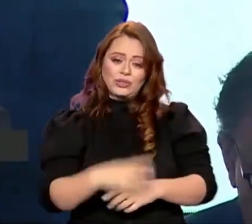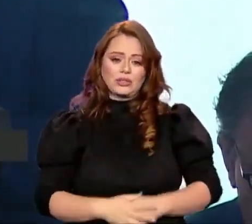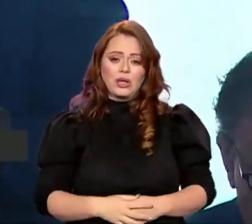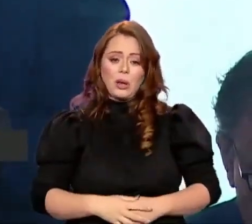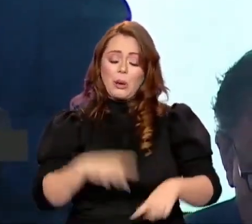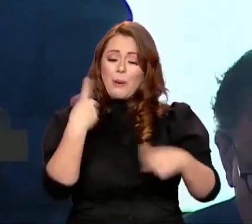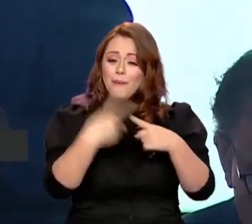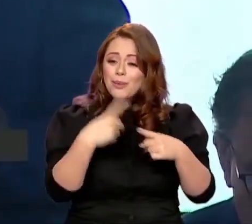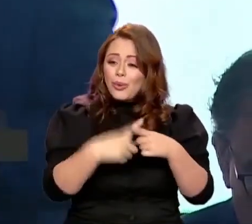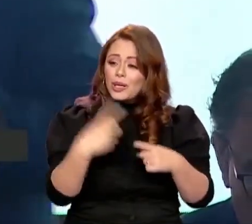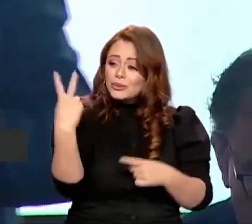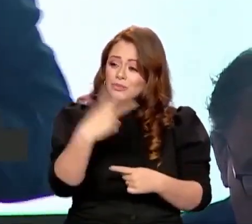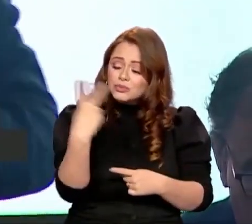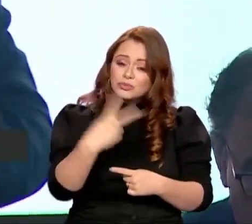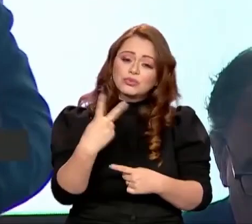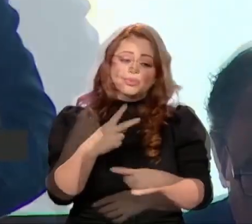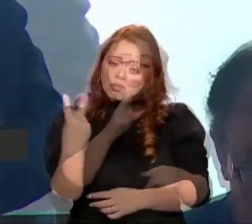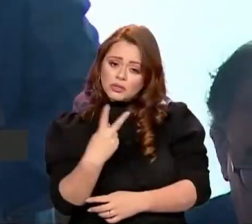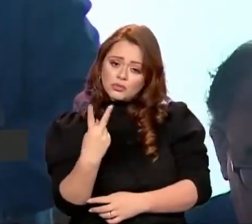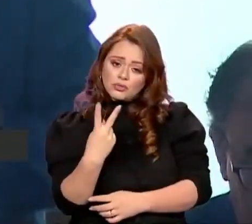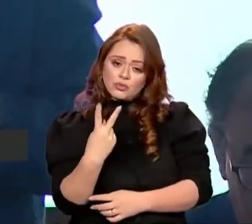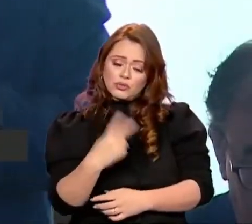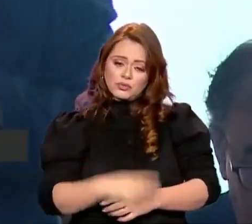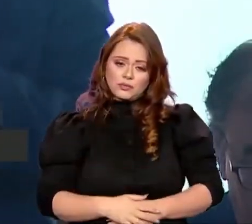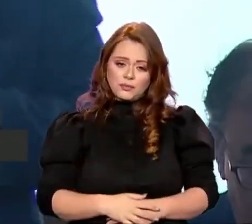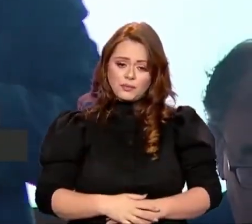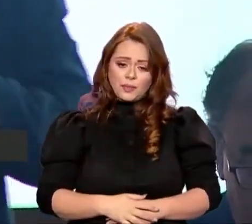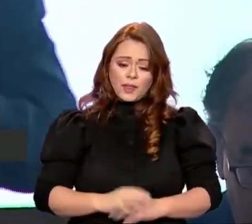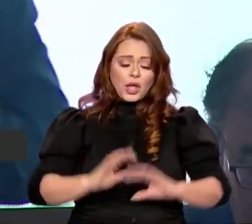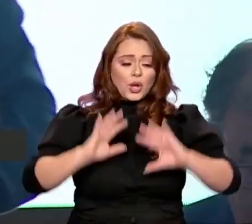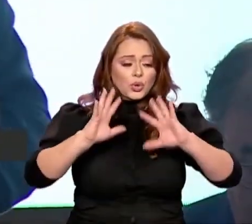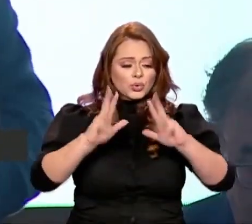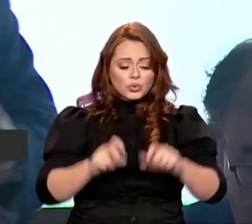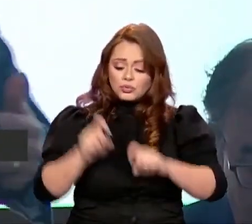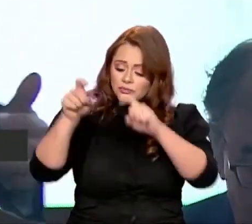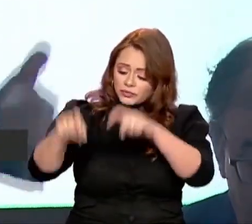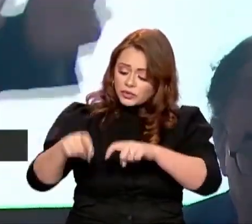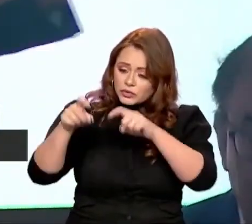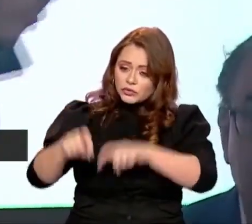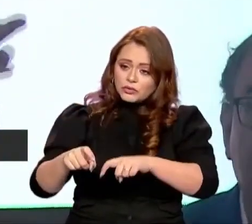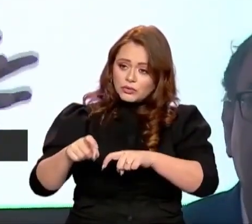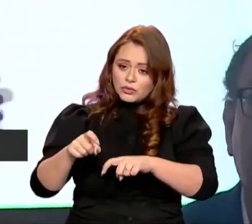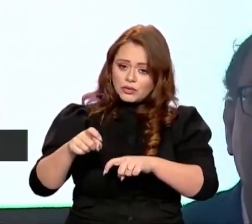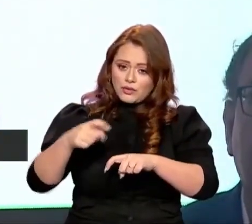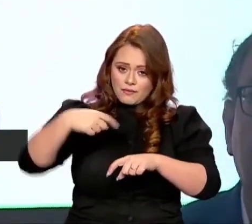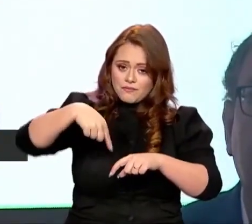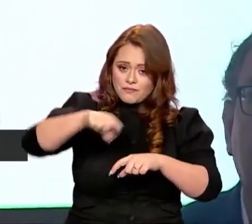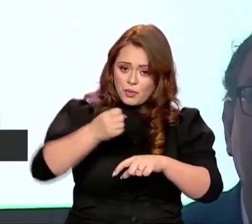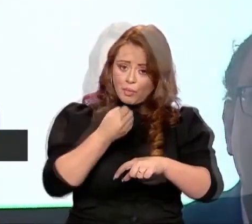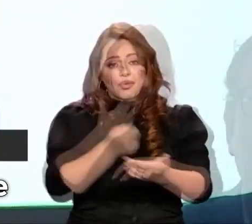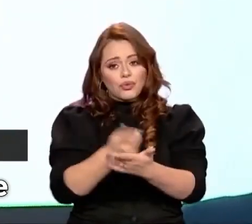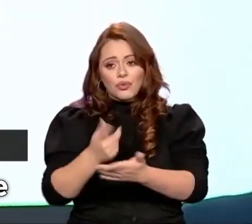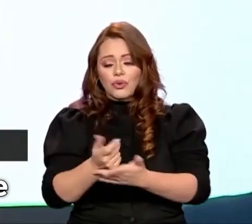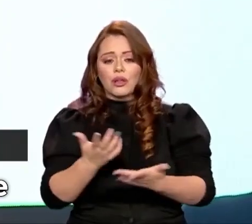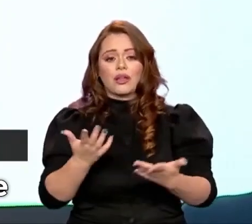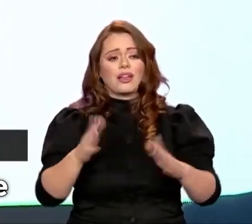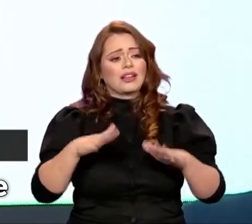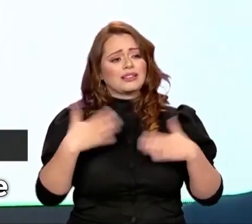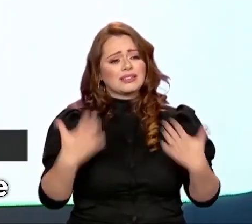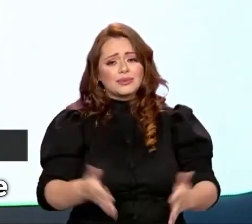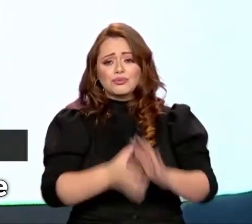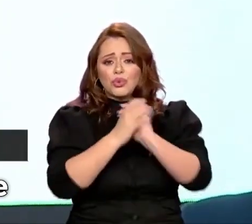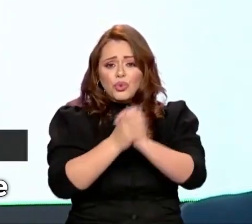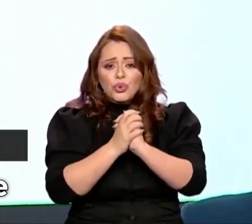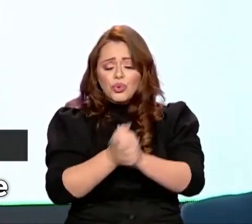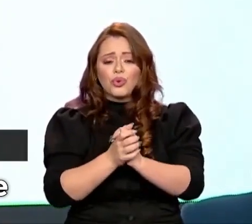porque os dois ajudam o Brasil. Quando a agricultura vai bem, a indústria de máquina vai bem. É preciso